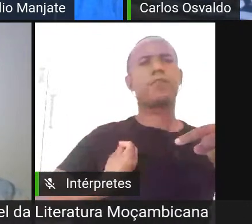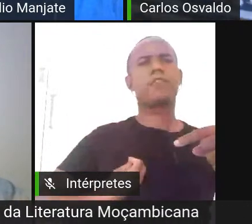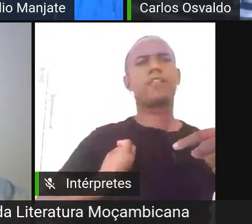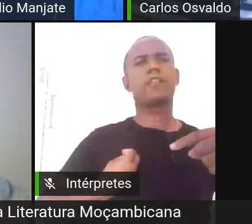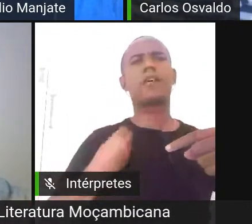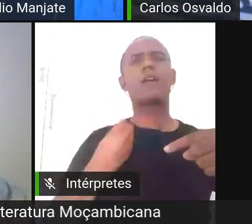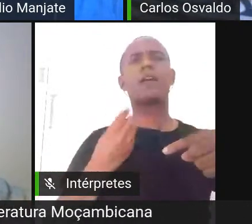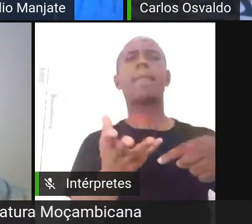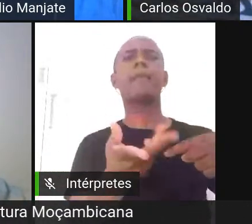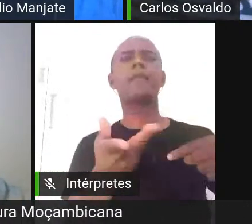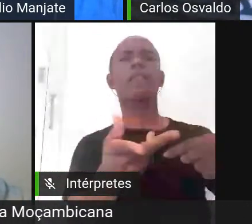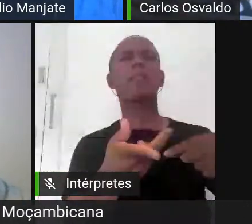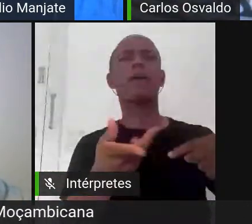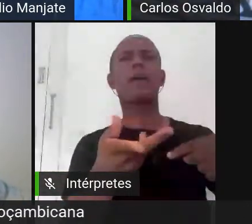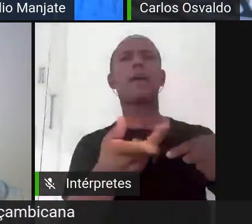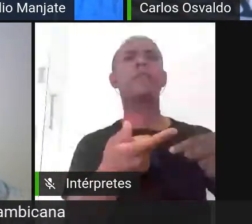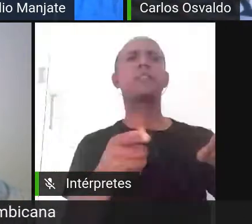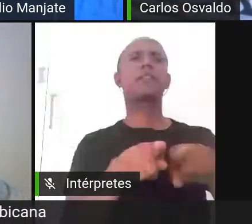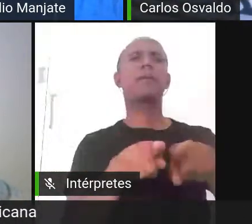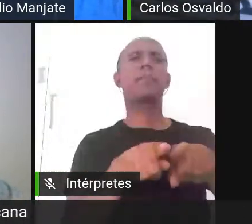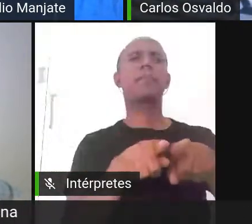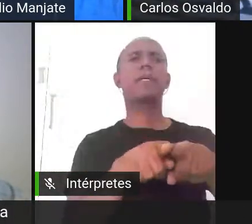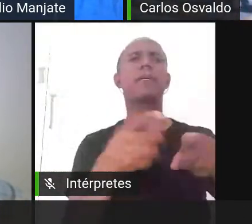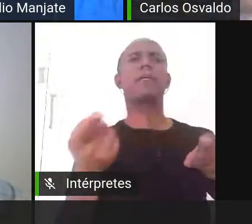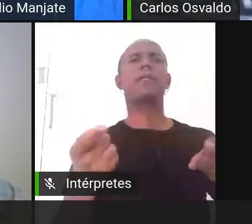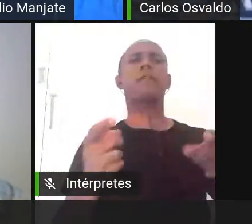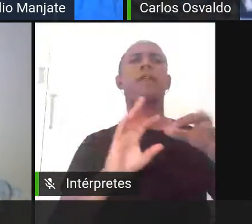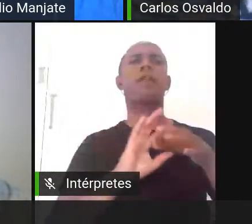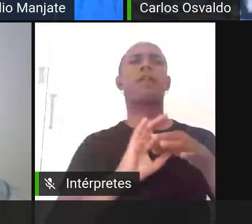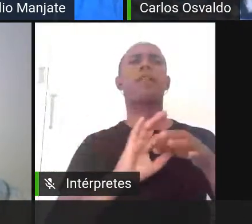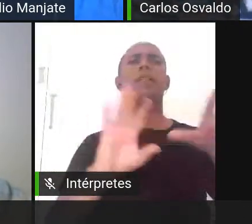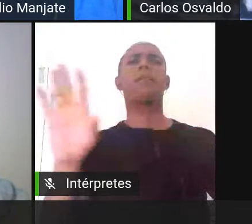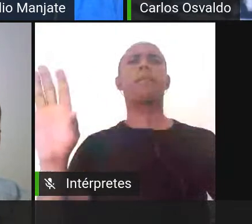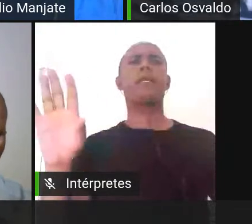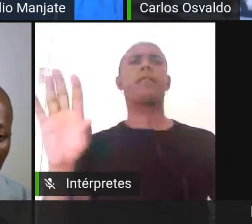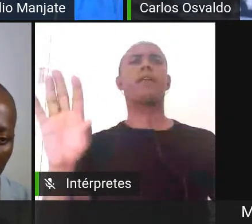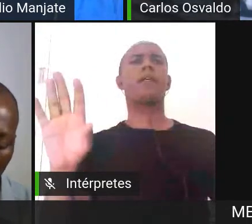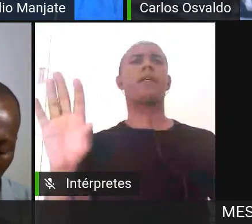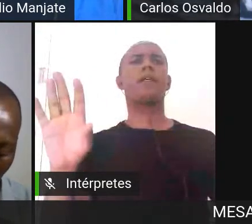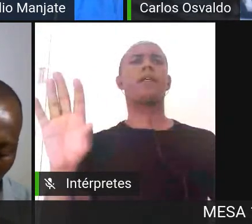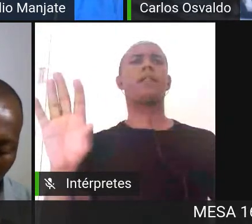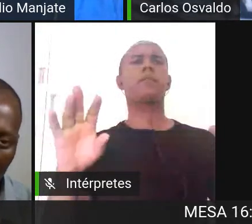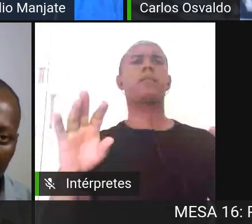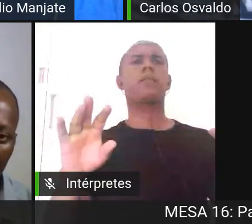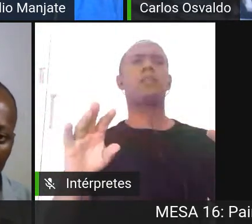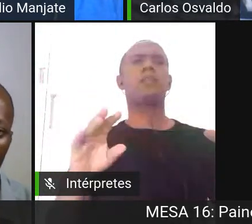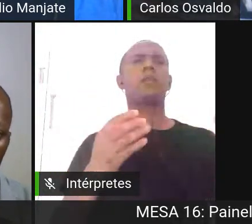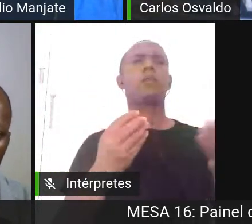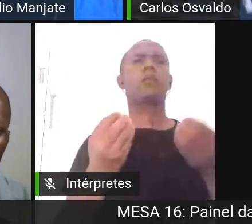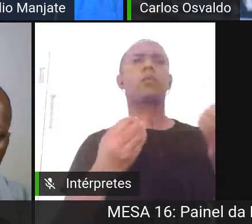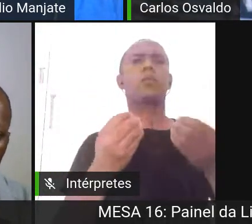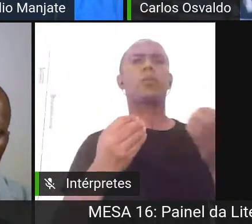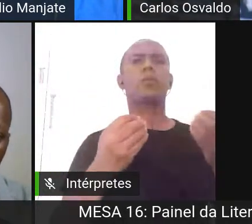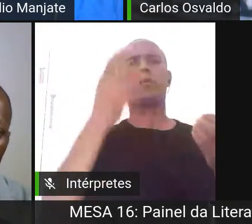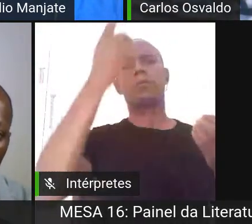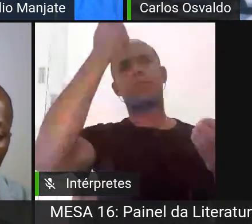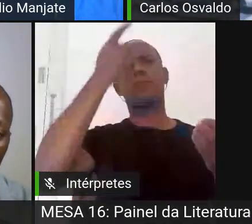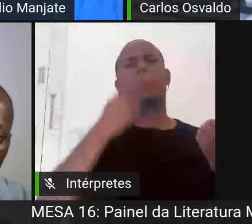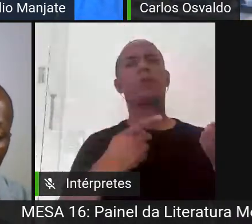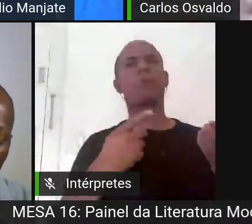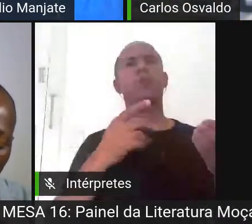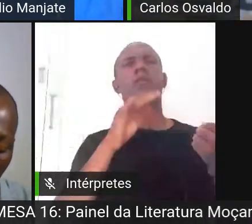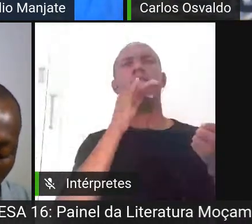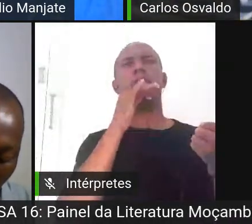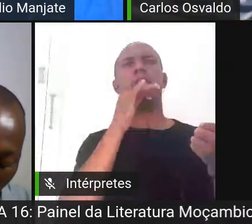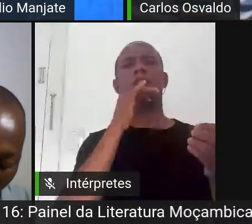o conseguir a liberdade, o conseguir a independência, aliás, o conseguir a independência não significa que se conquista a liberdade,